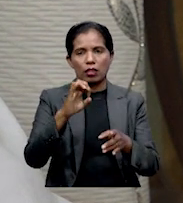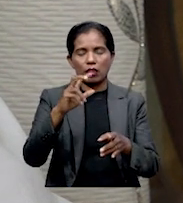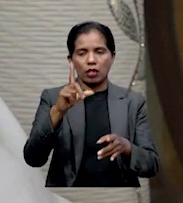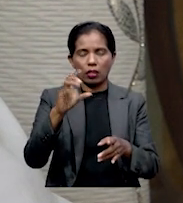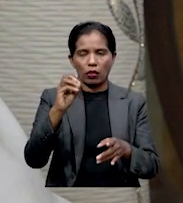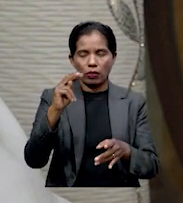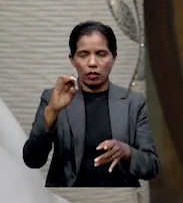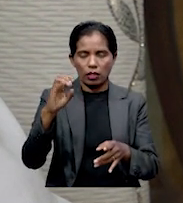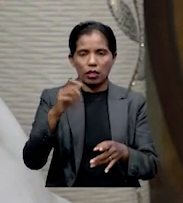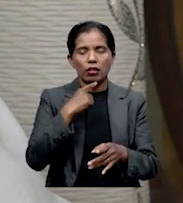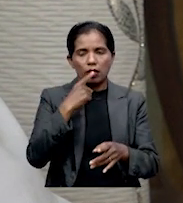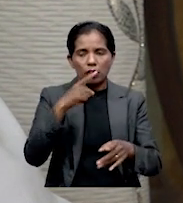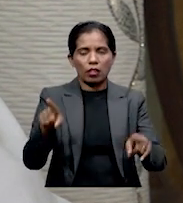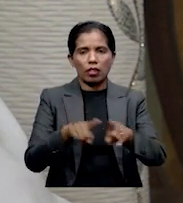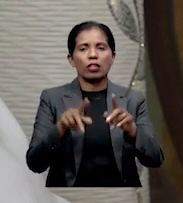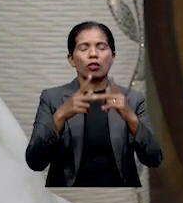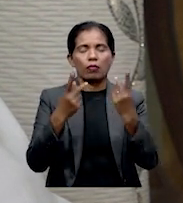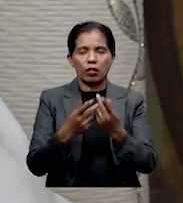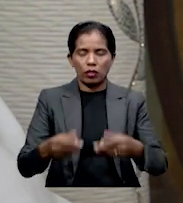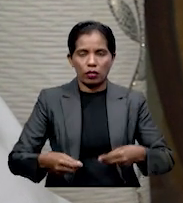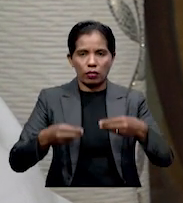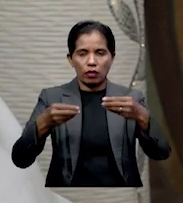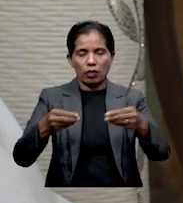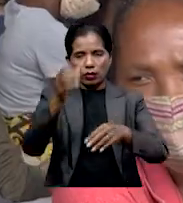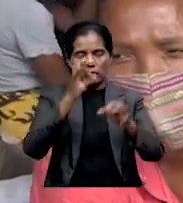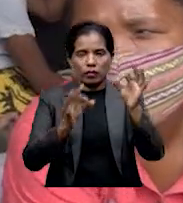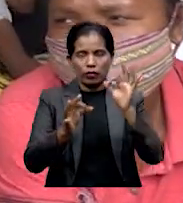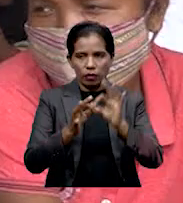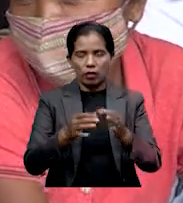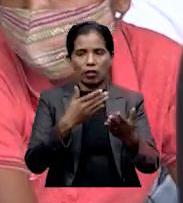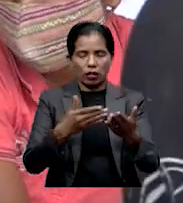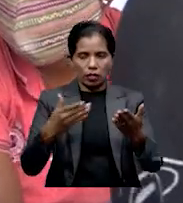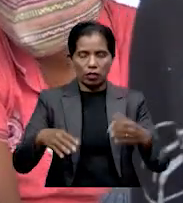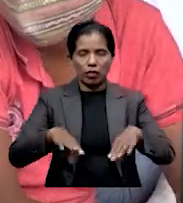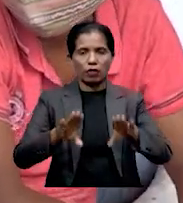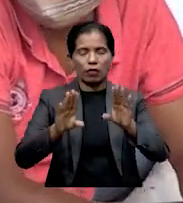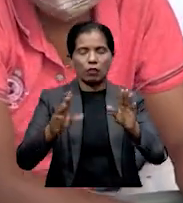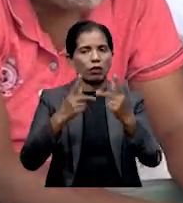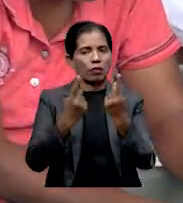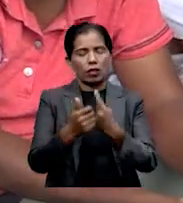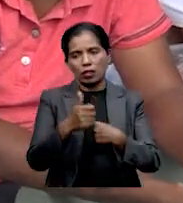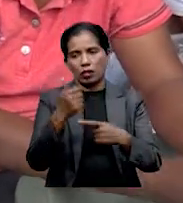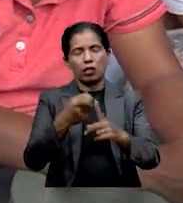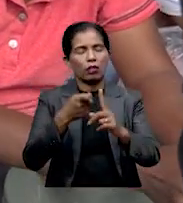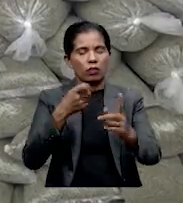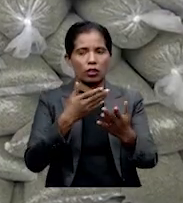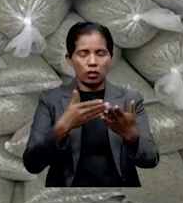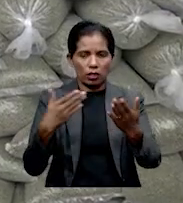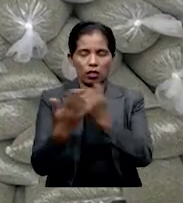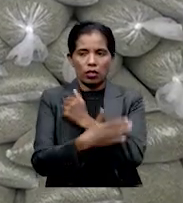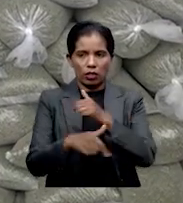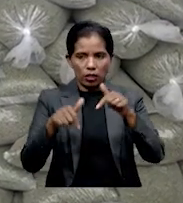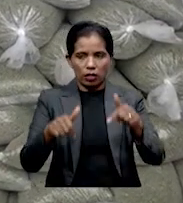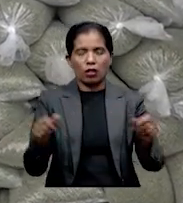Gomes Hateten, hanesan companhia fornecedor garante katak produto nebe famba companhia Seluk, mai duni usi produto railaran nebe